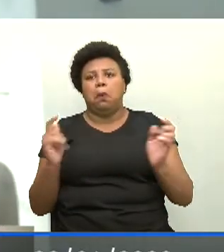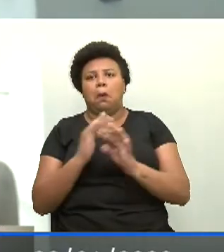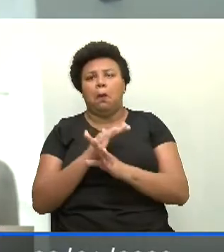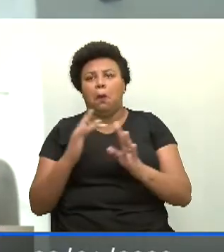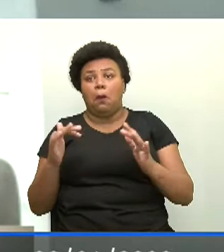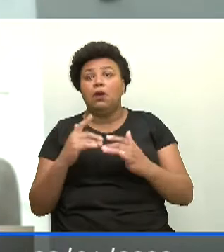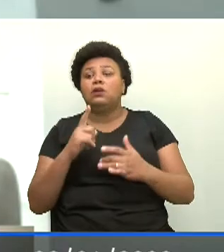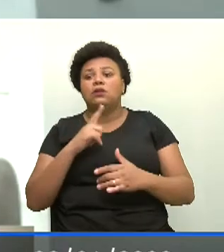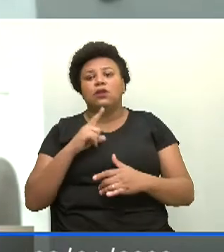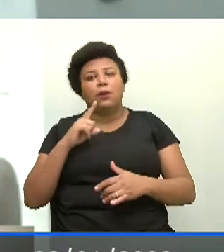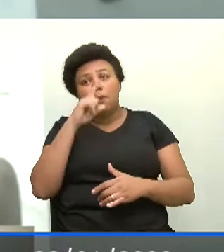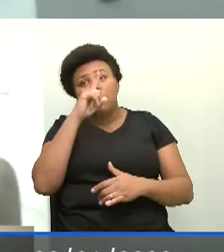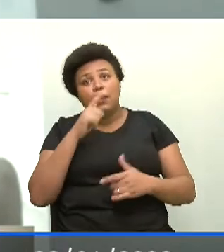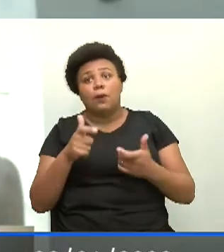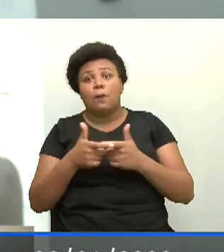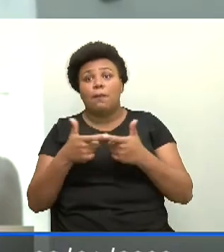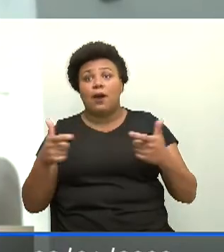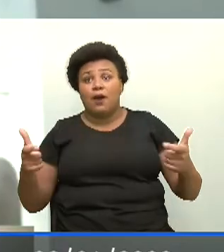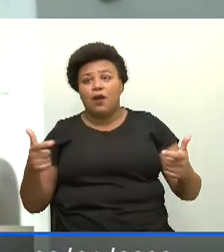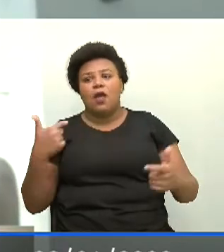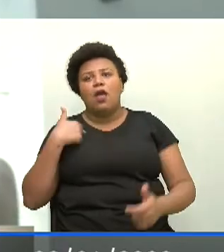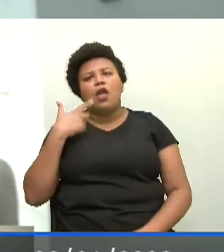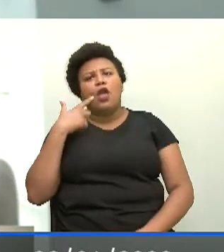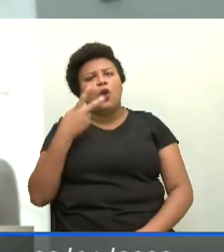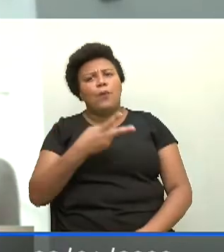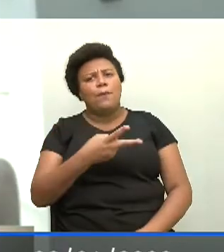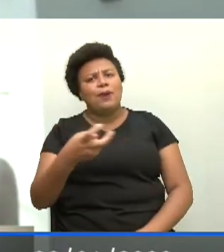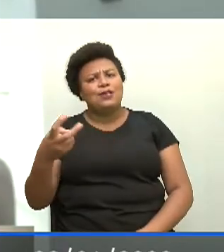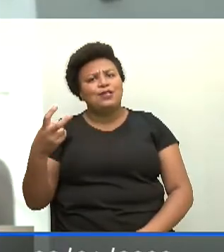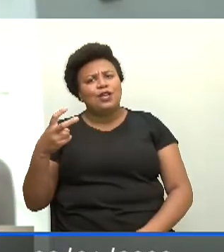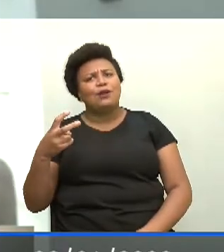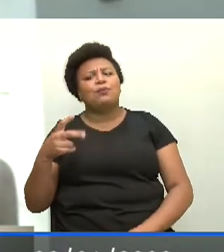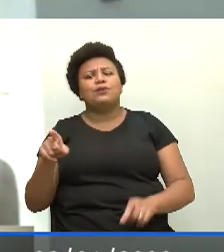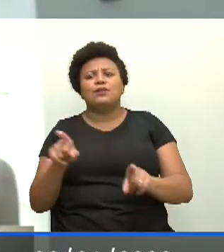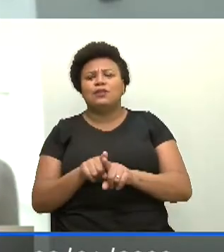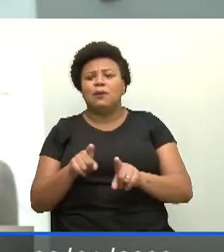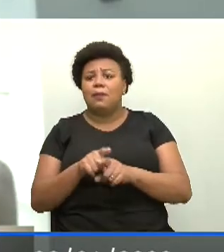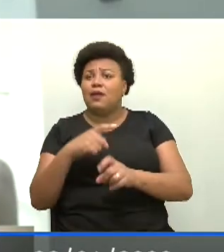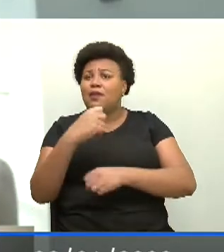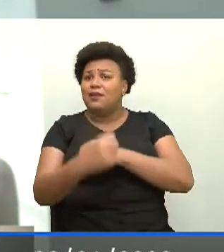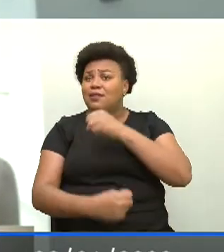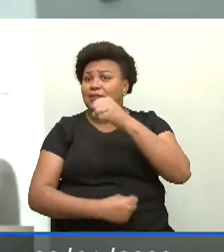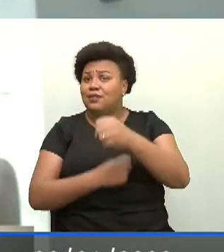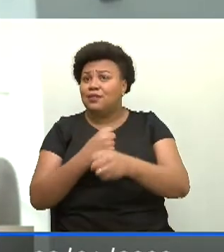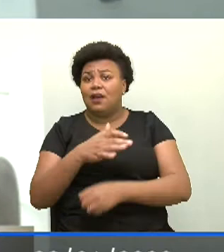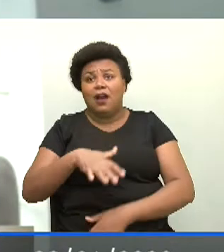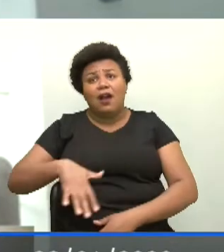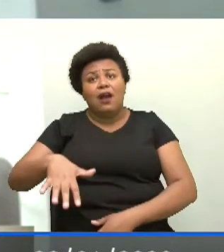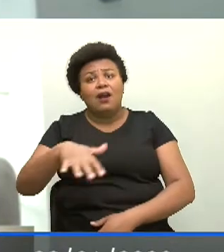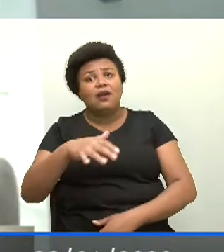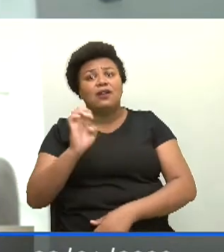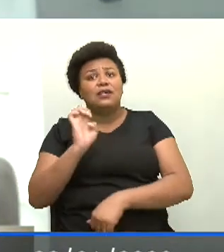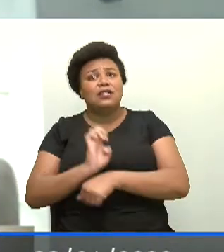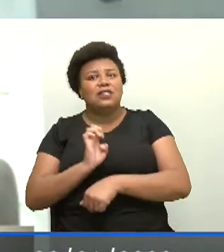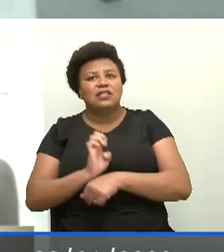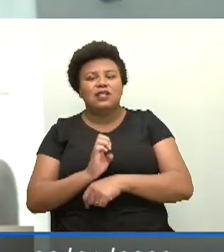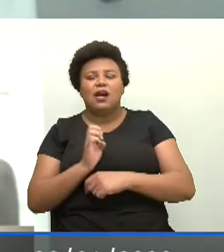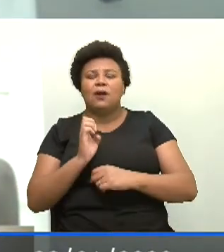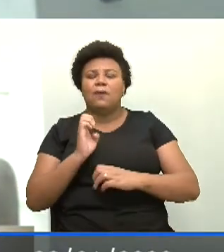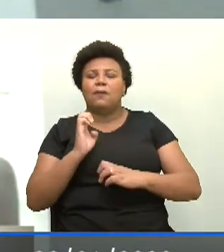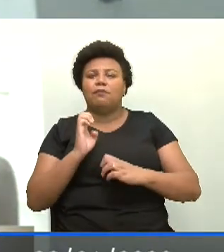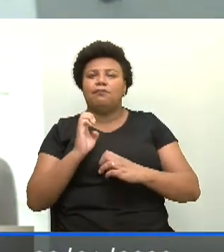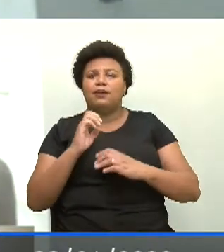maior. Então, eu vejo que também vai ser levado isso nesse âmbito estadual para aqueles frigoríficos menores,